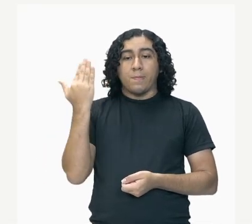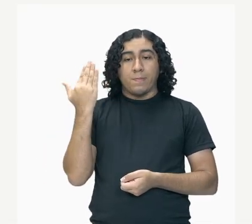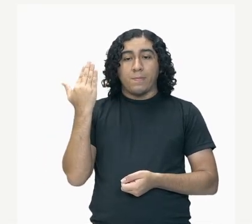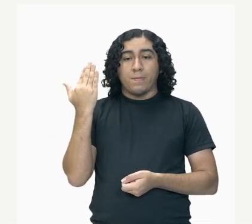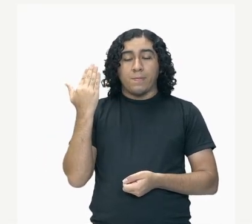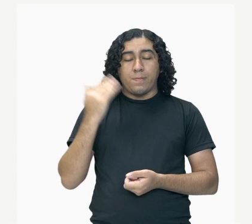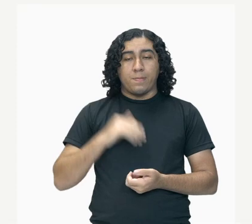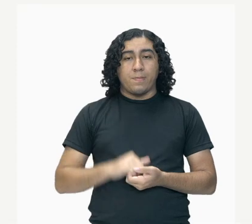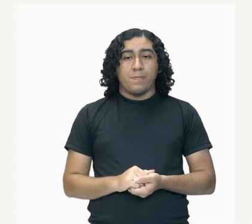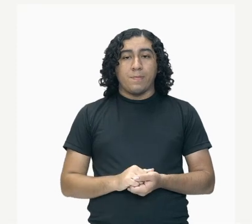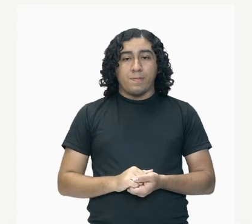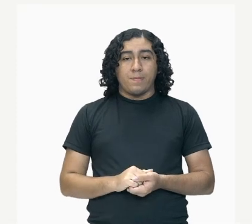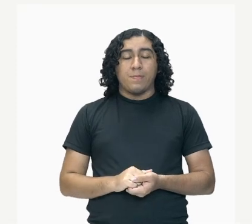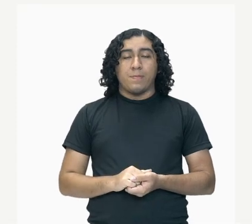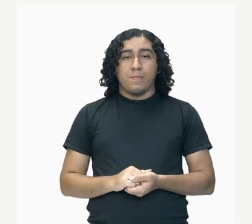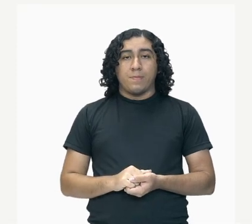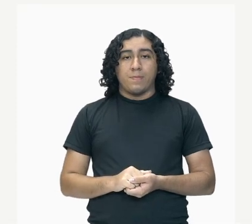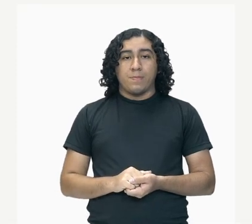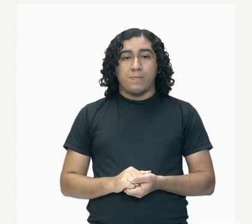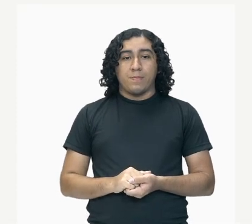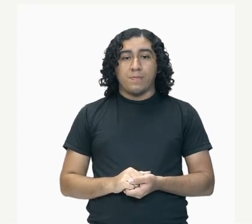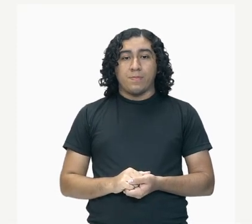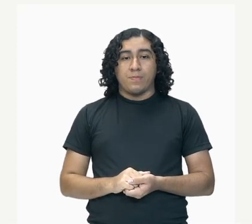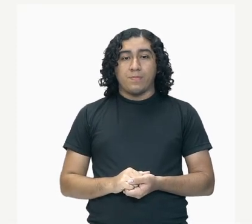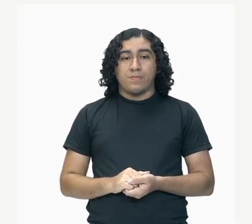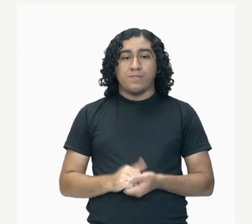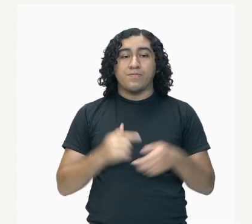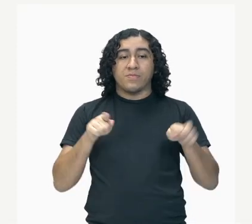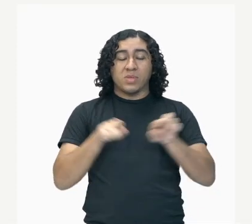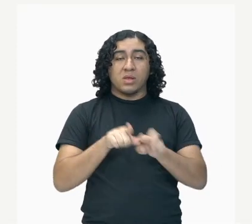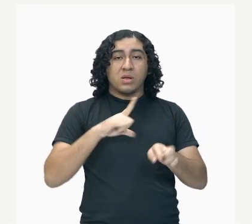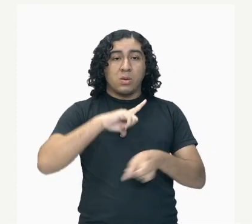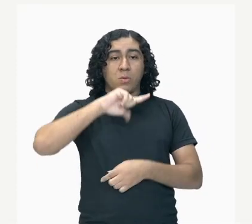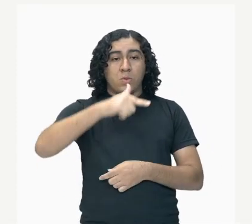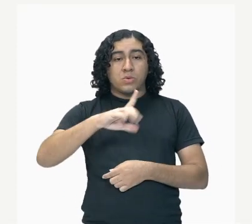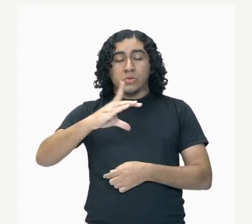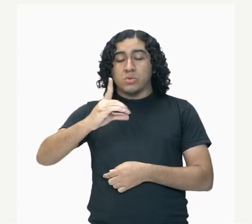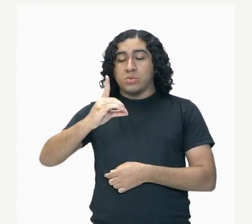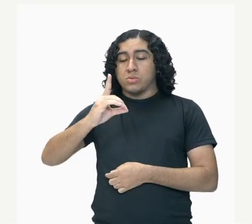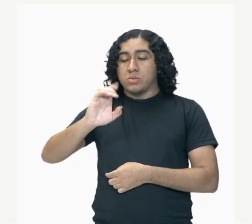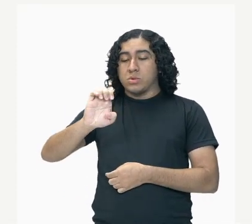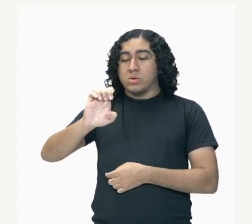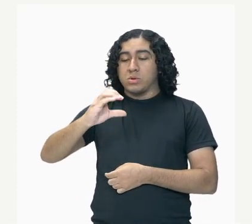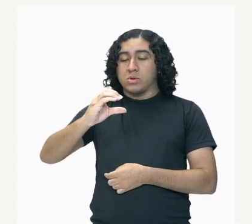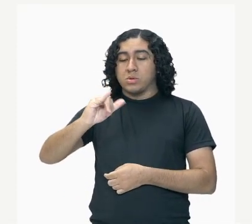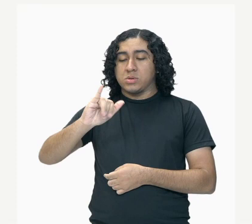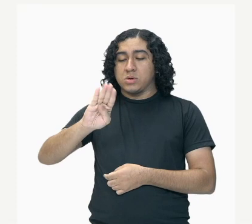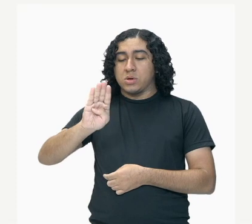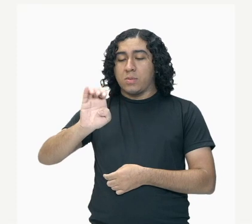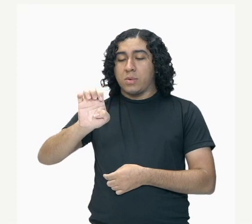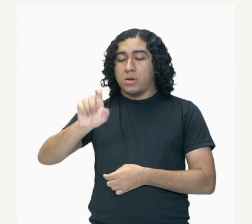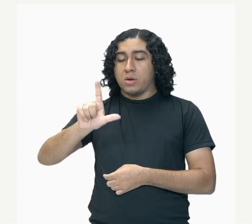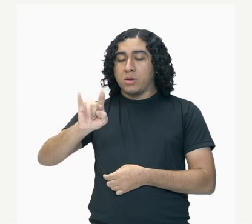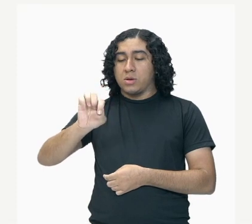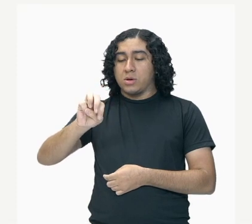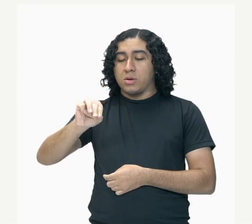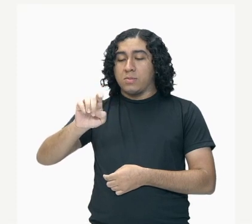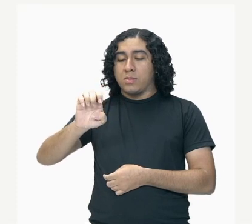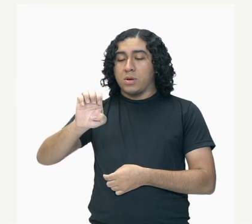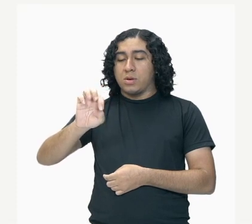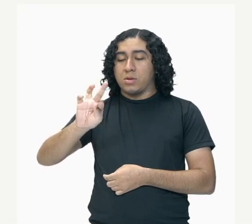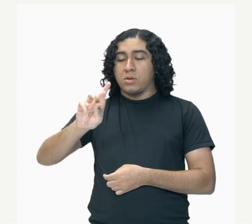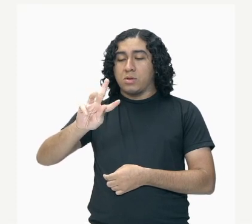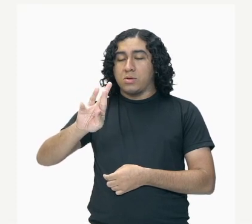deles o dosímetro e nós temos também o decibelímetro são os dois